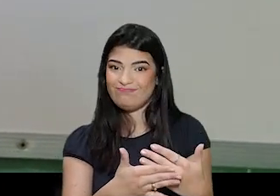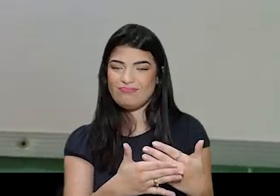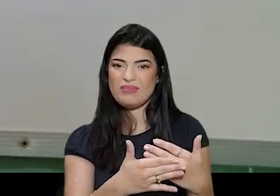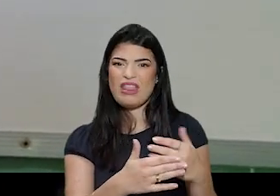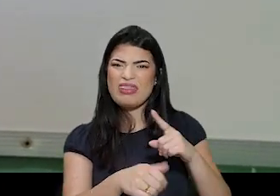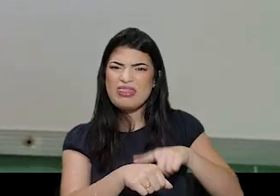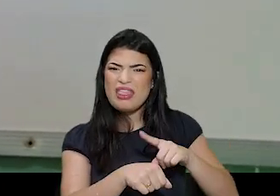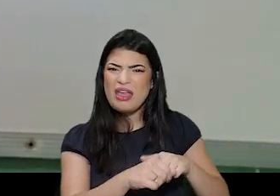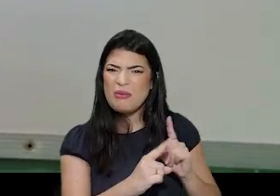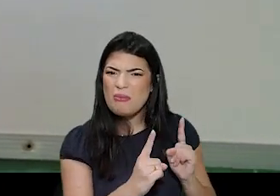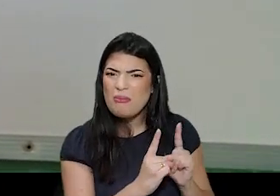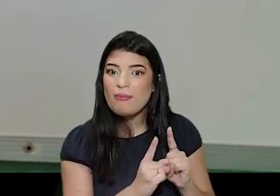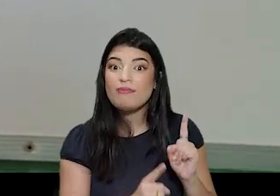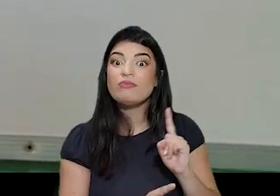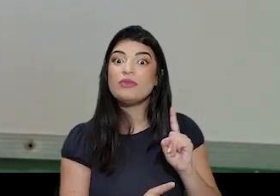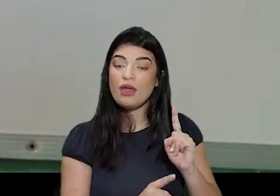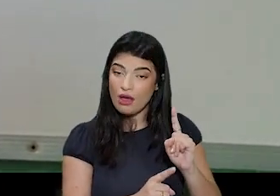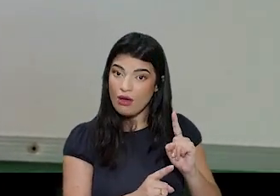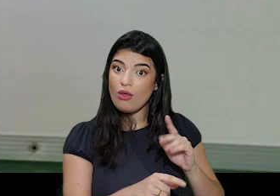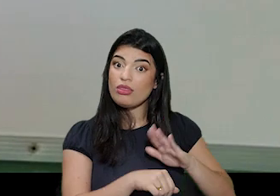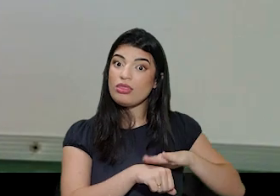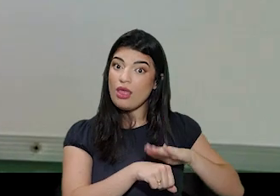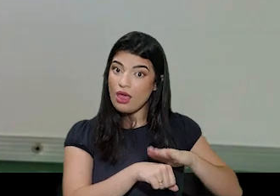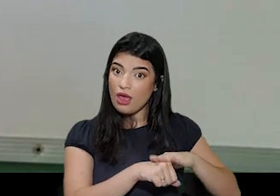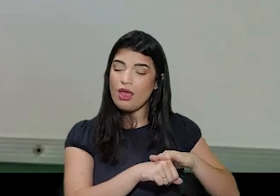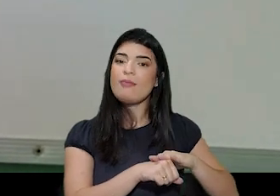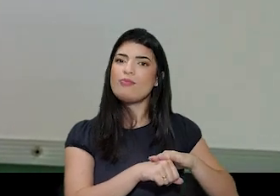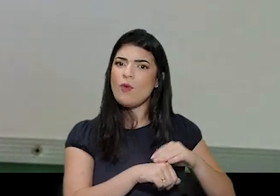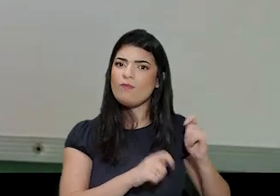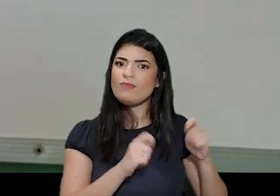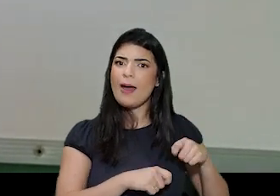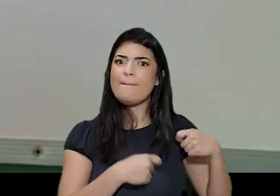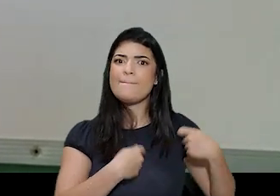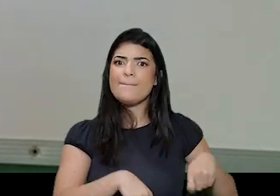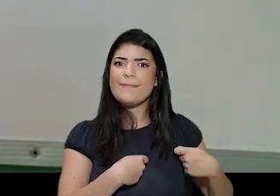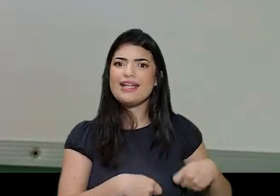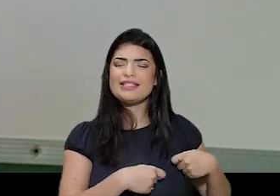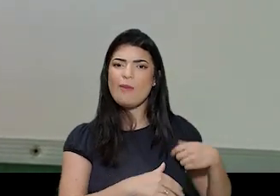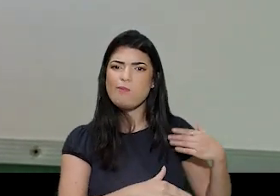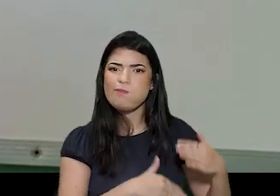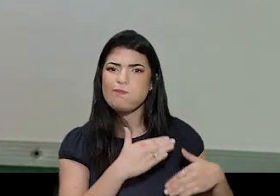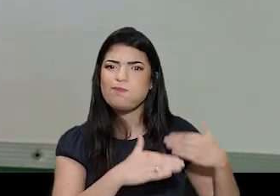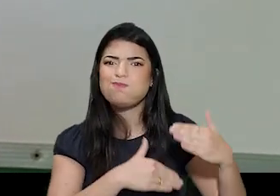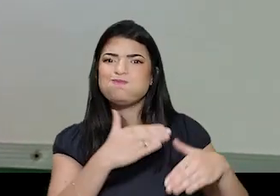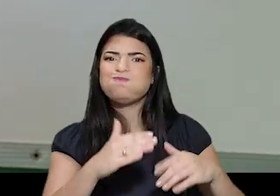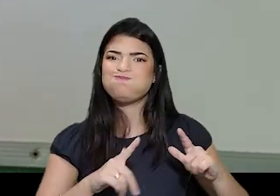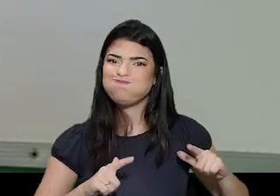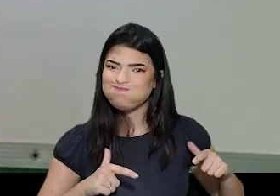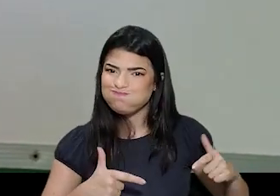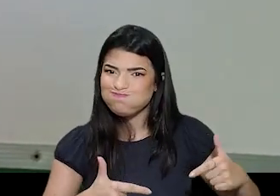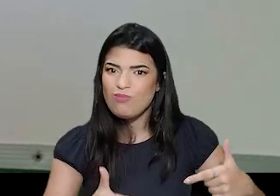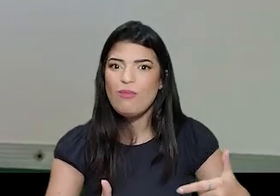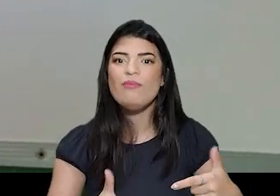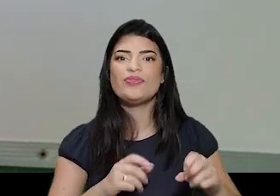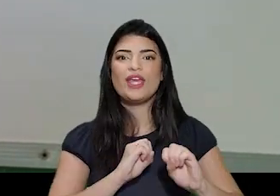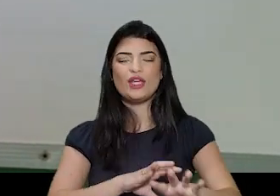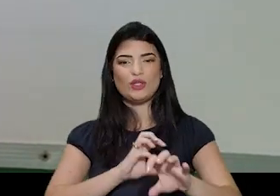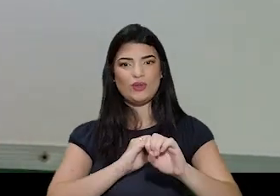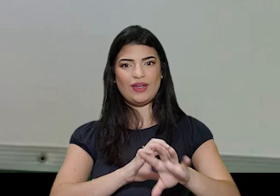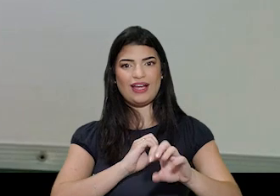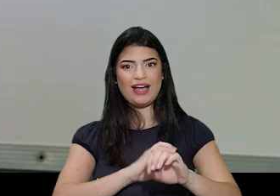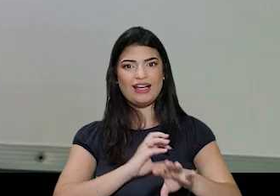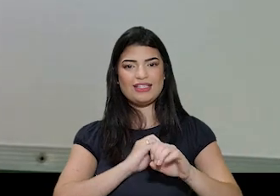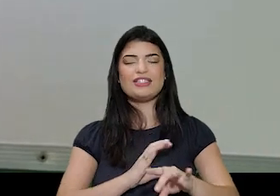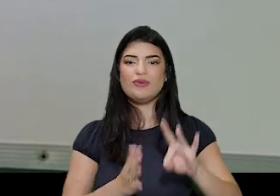curto prazo, que eles podem sacrificar algumas diversões assim, de momento para se dedicar à educação e